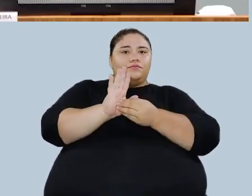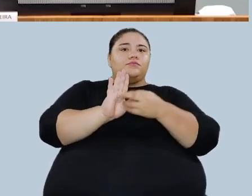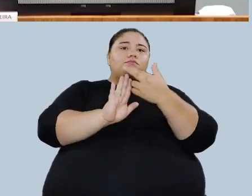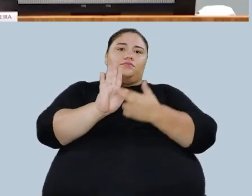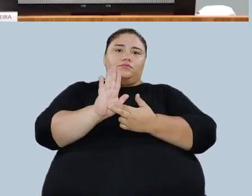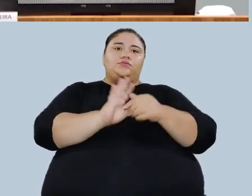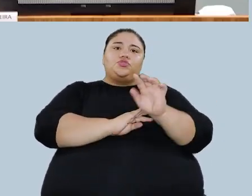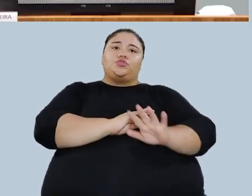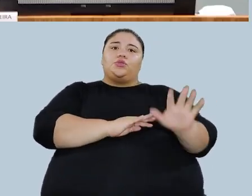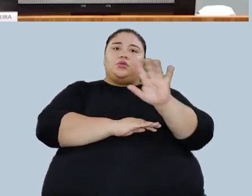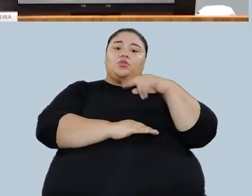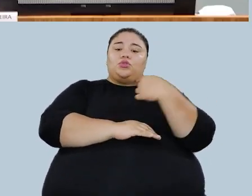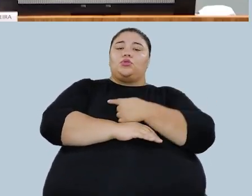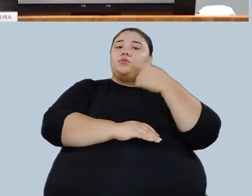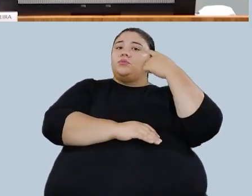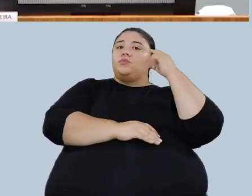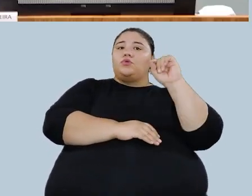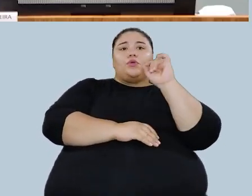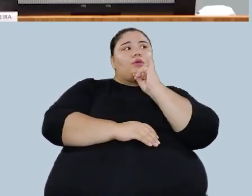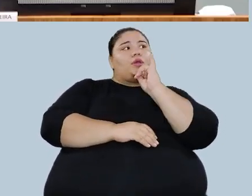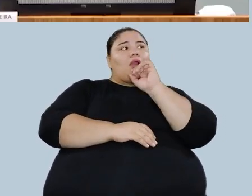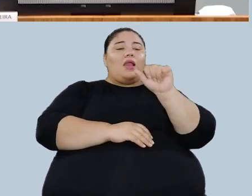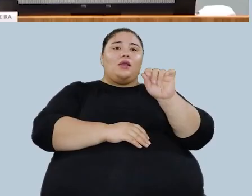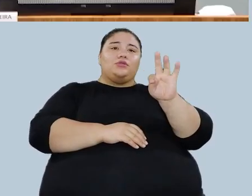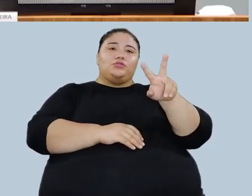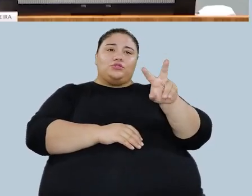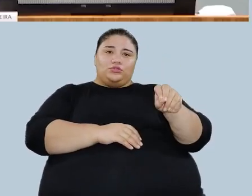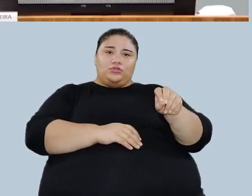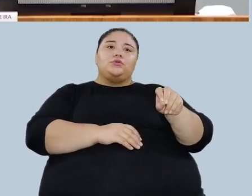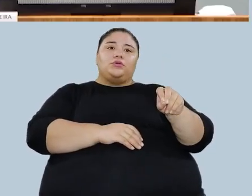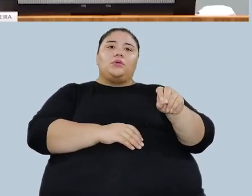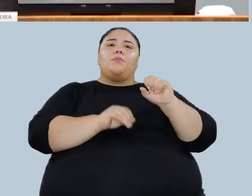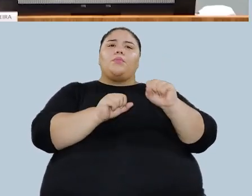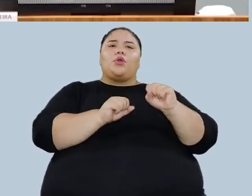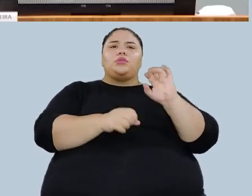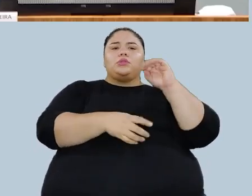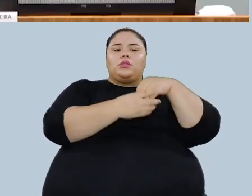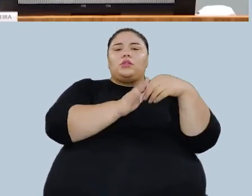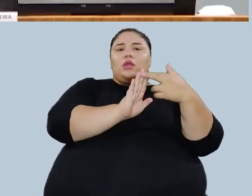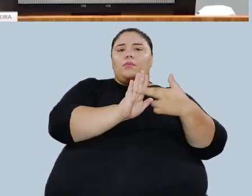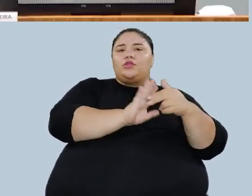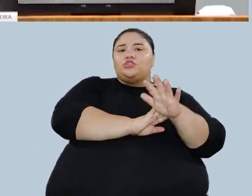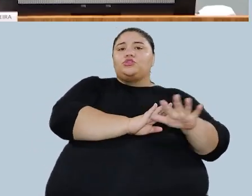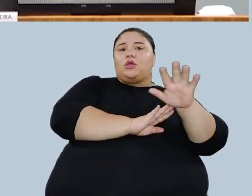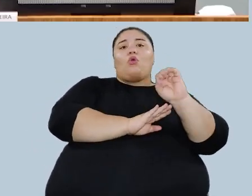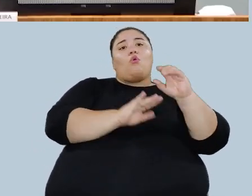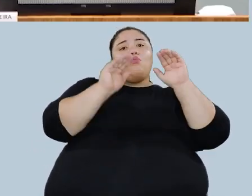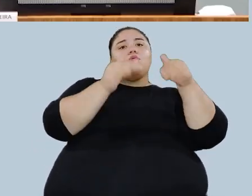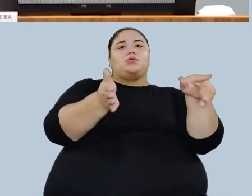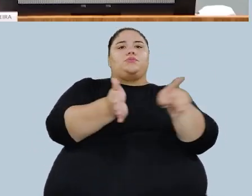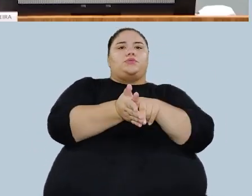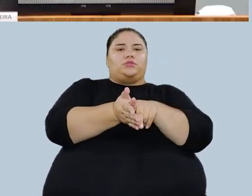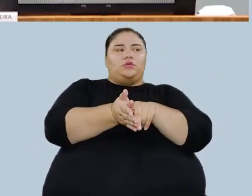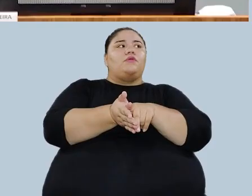regime geral, porque nós aqui estamos falando de um ativo, né, que pode estar no regime geral ou pode estar no regime